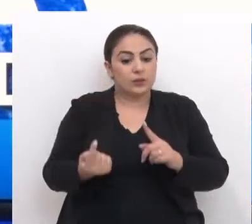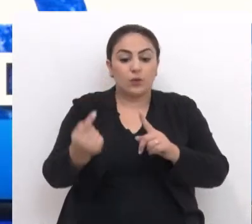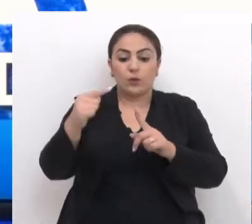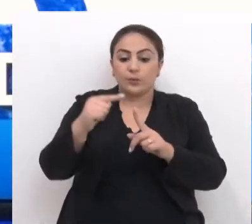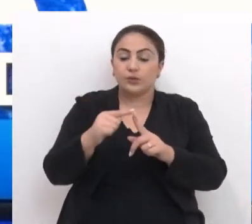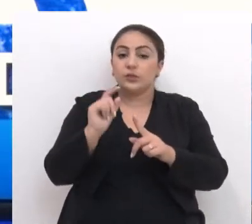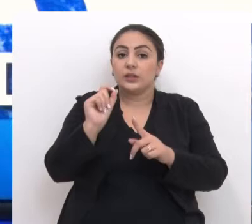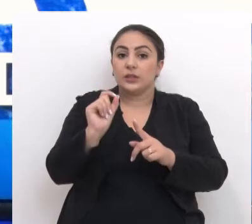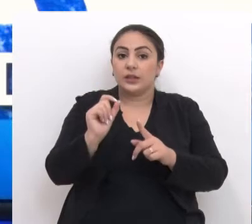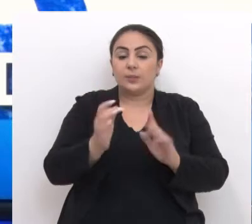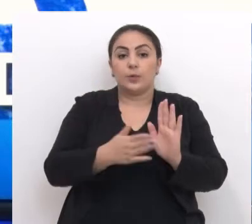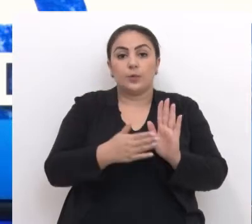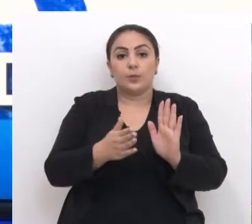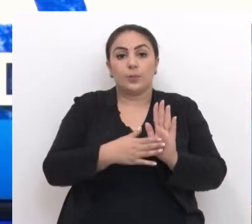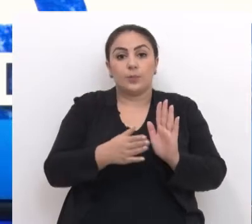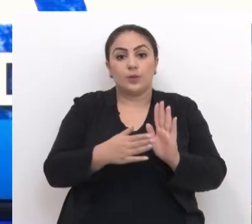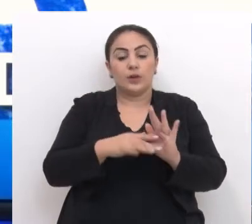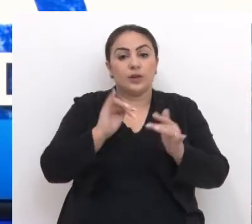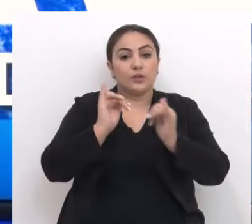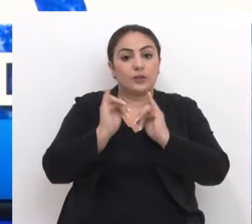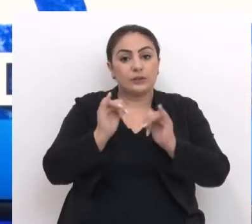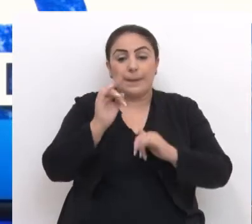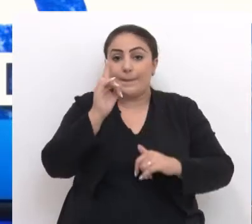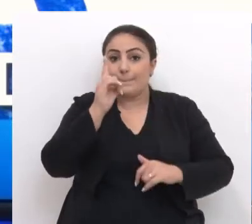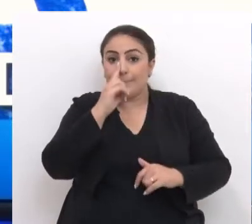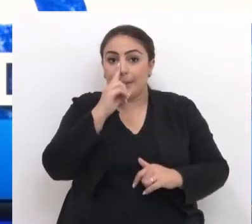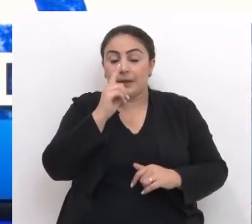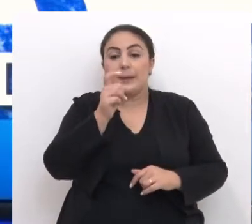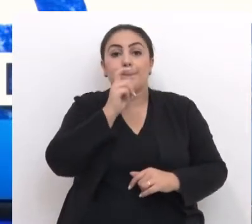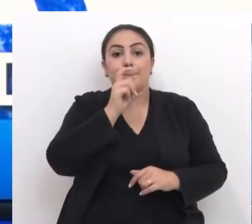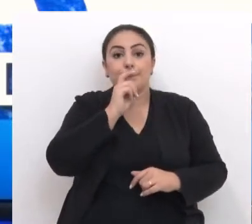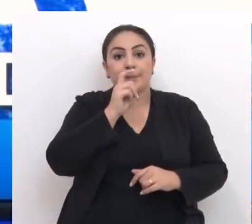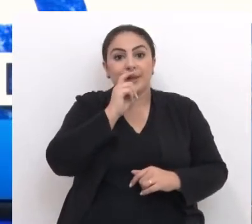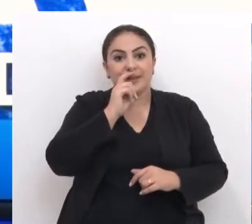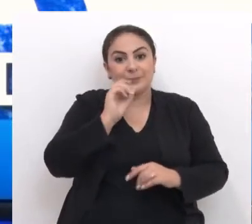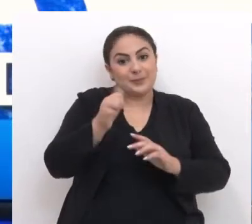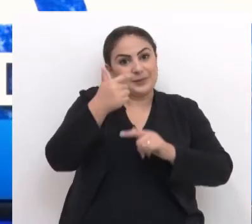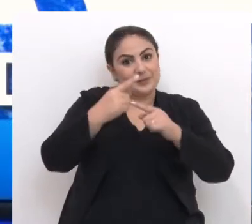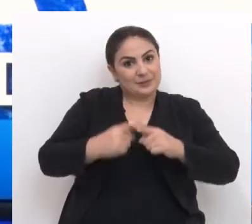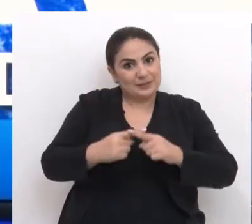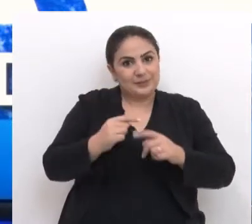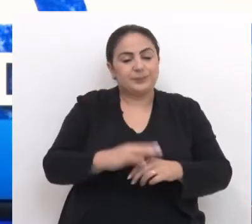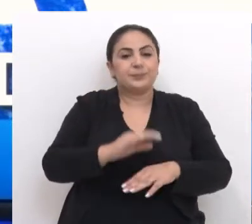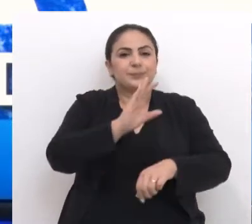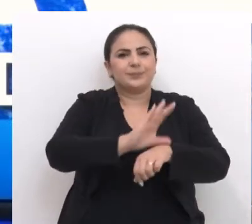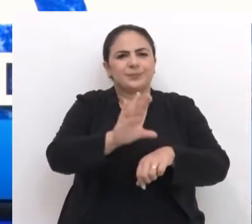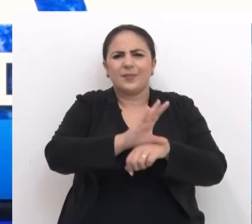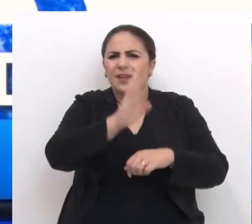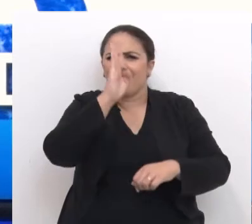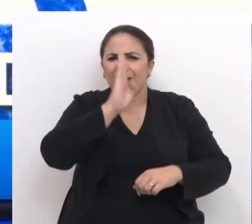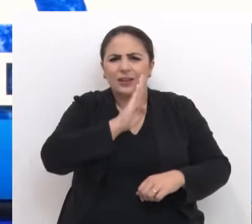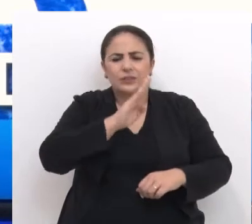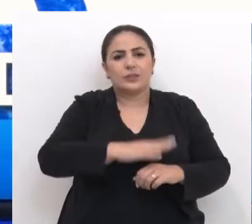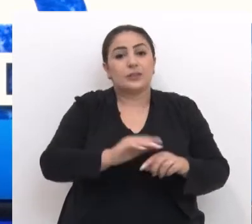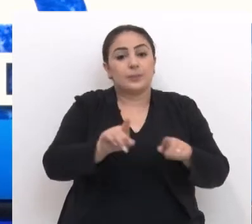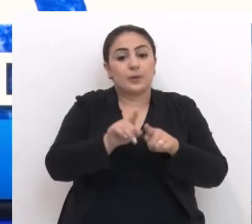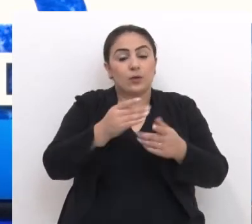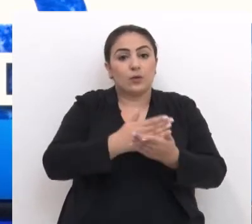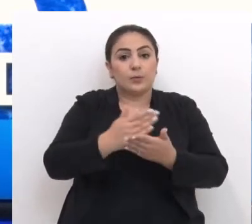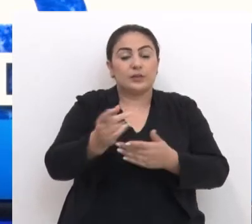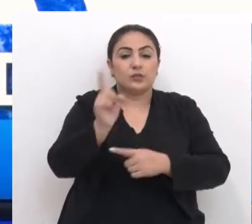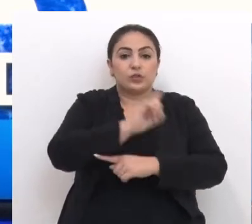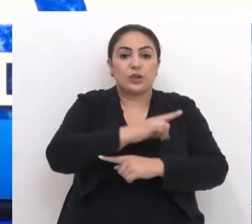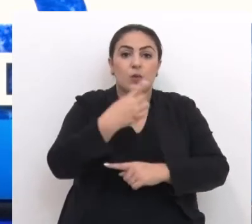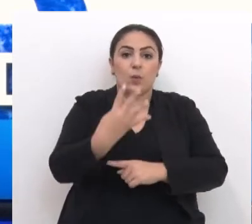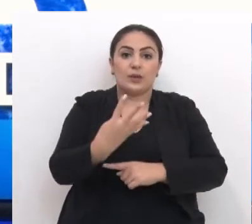O objetivo é oferecer informações para mães e pais de primeira viagem. O curso é de graça e